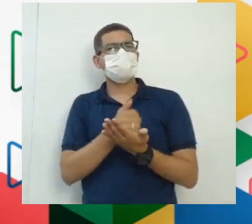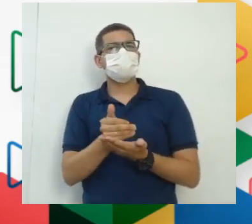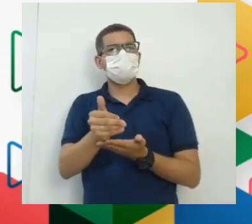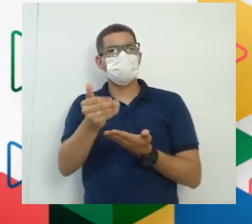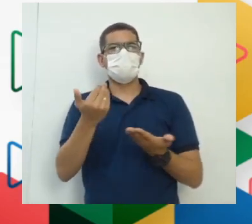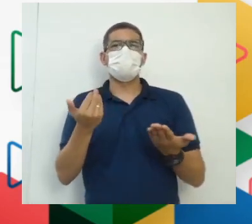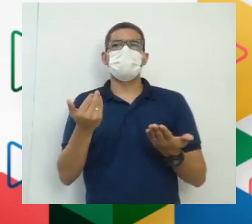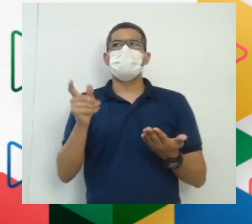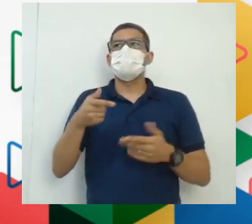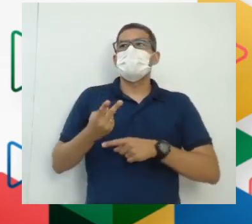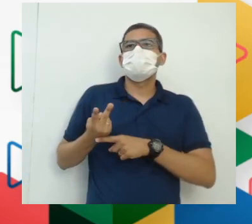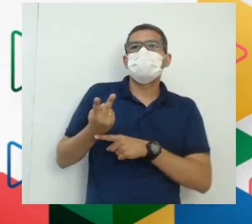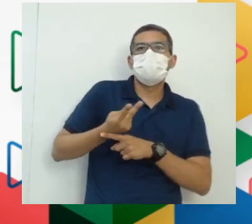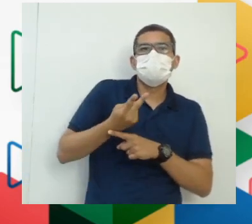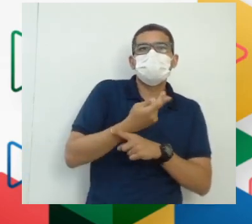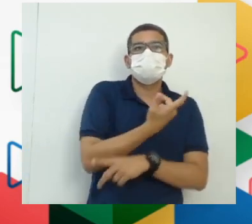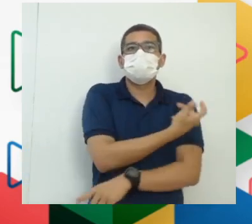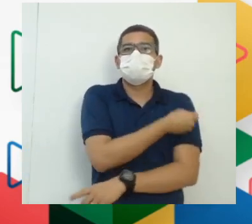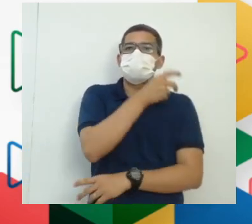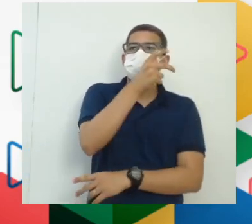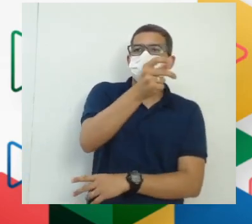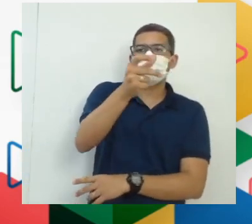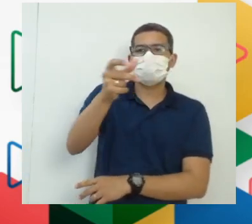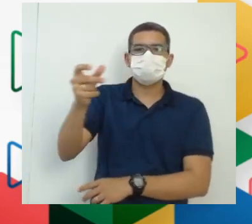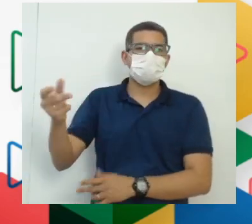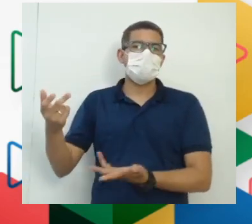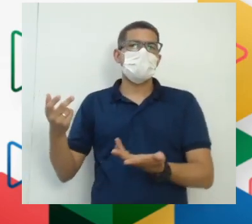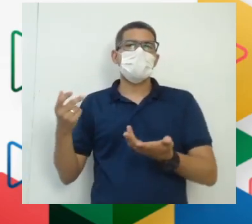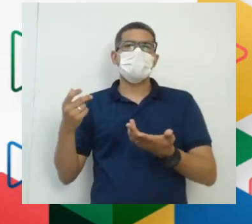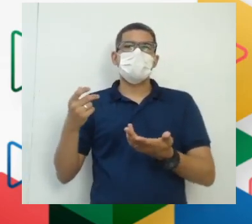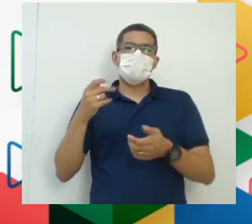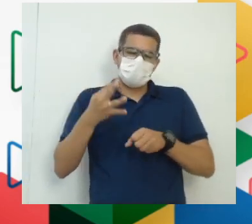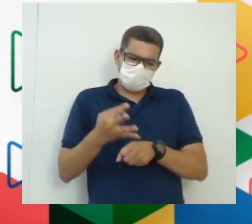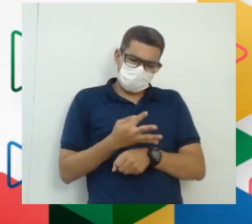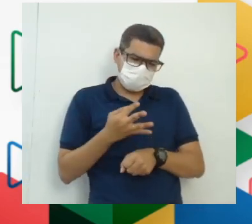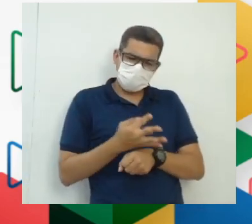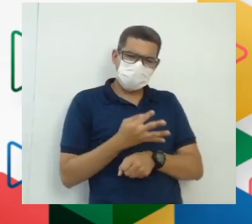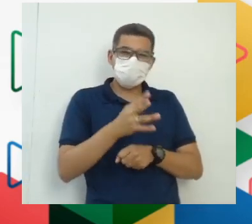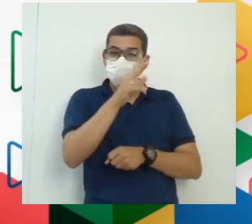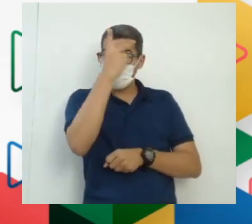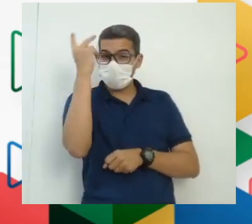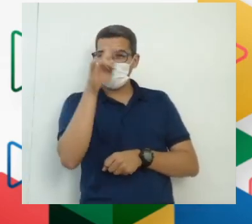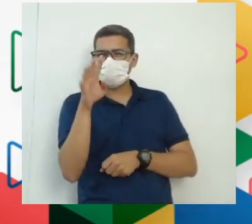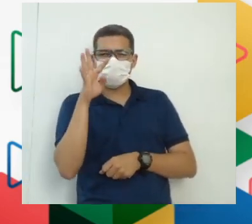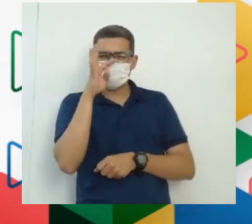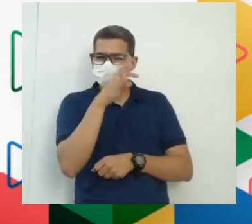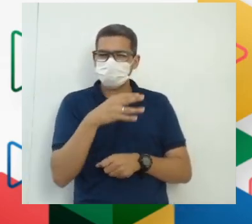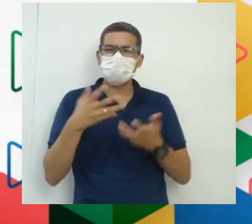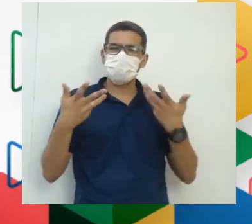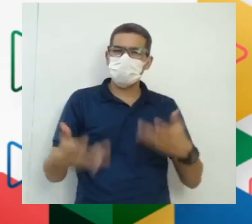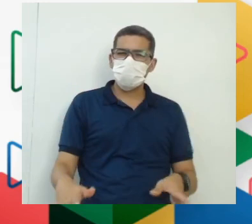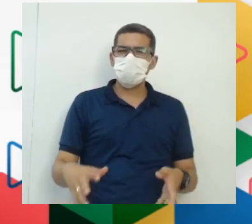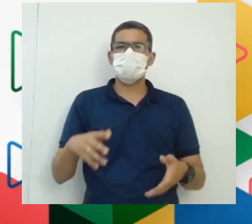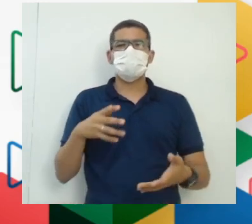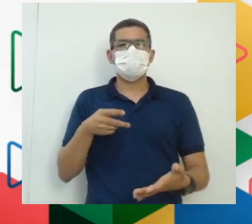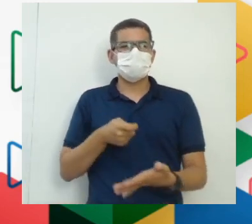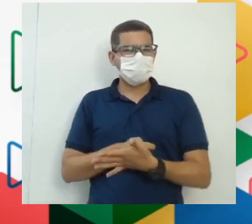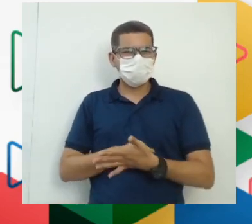busca, né, pela vacinação da população, né, que resistiu, que não teve ali no primeiro momento